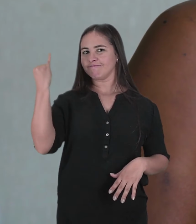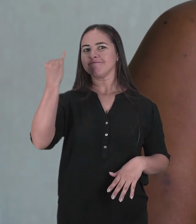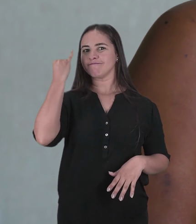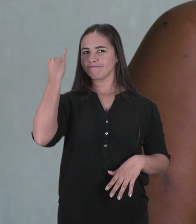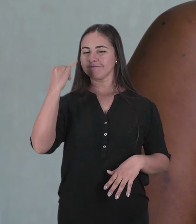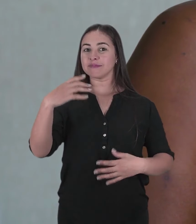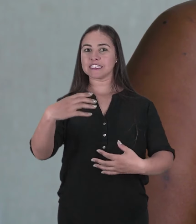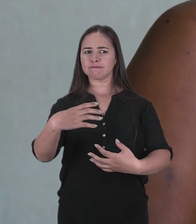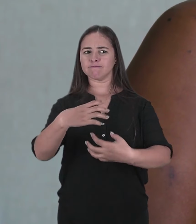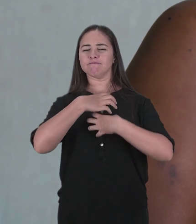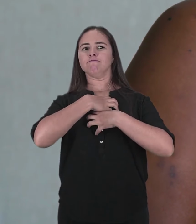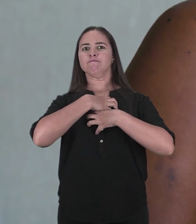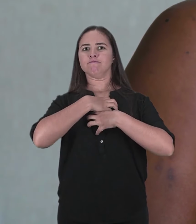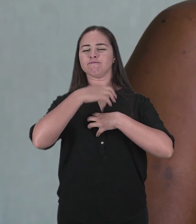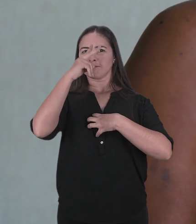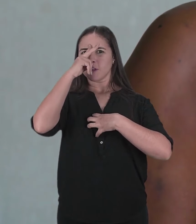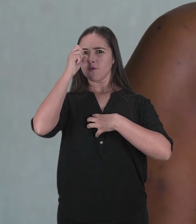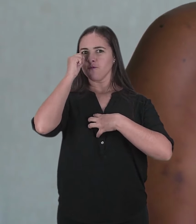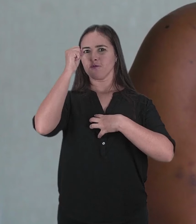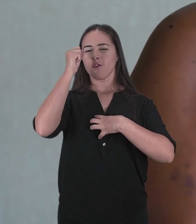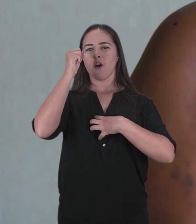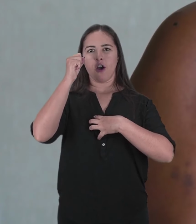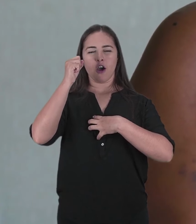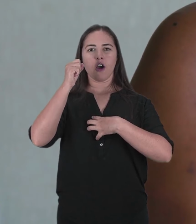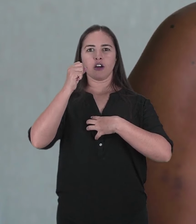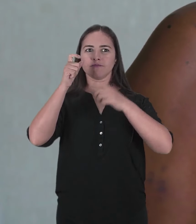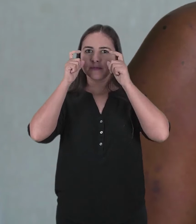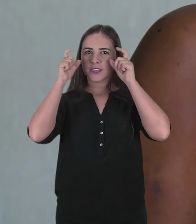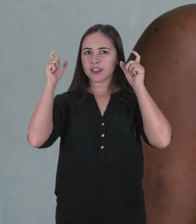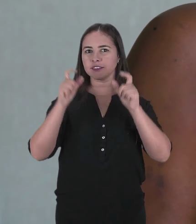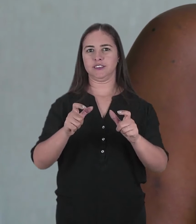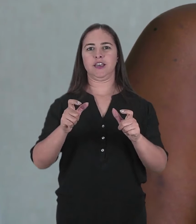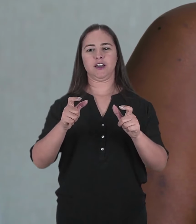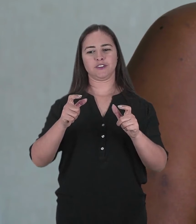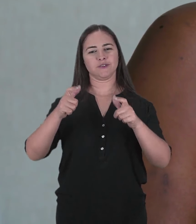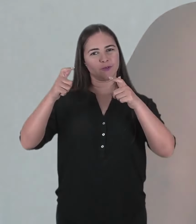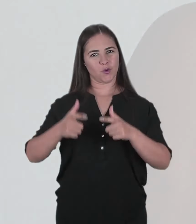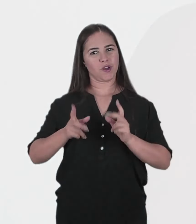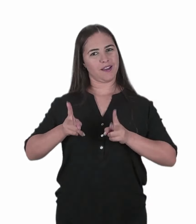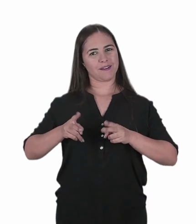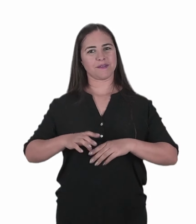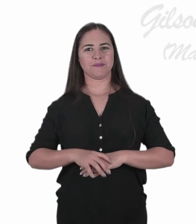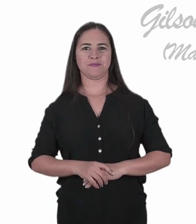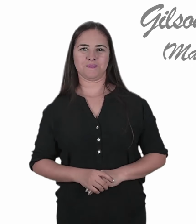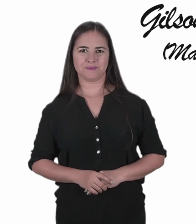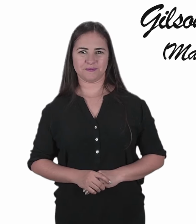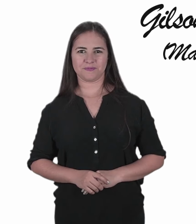um impacto bem interessante e ativo no nosso território.